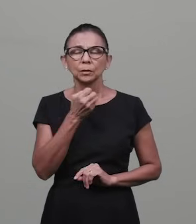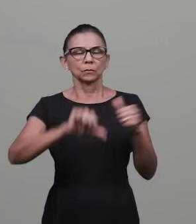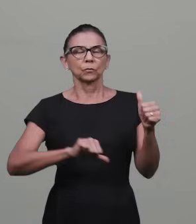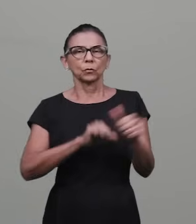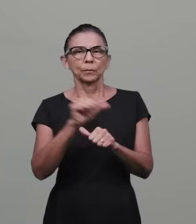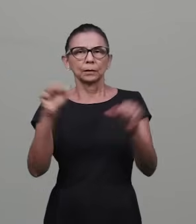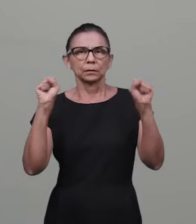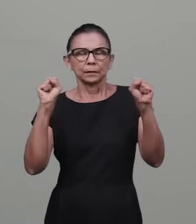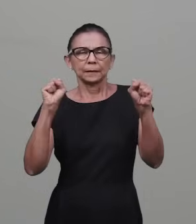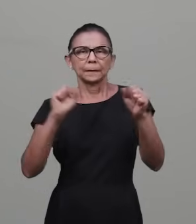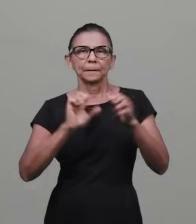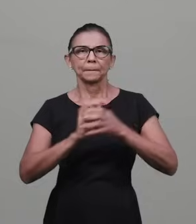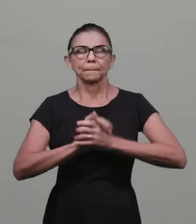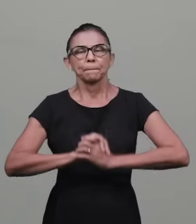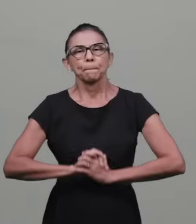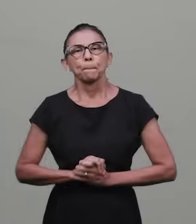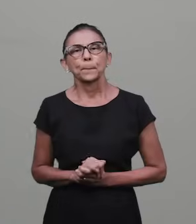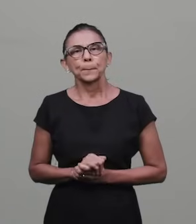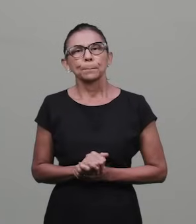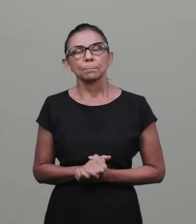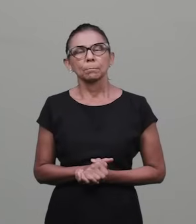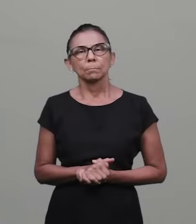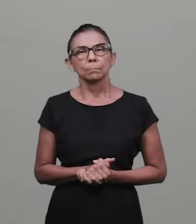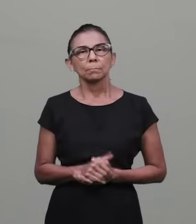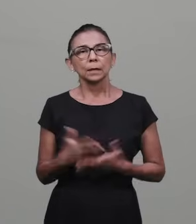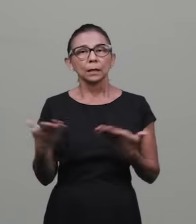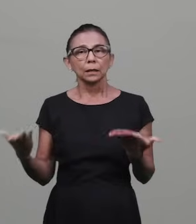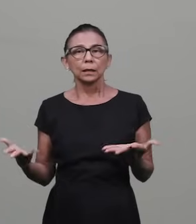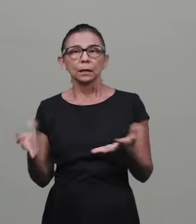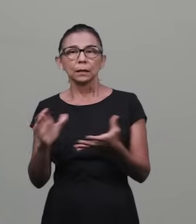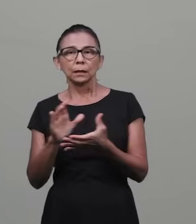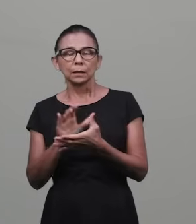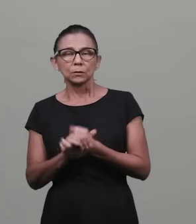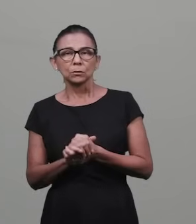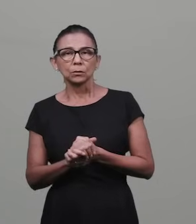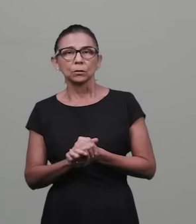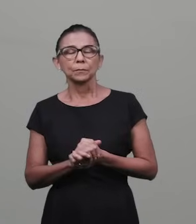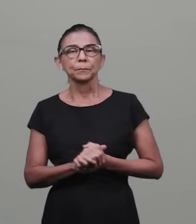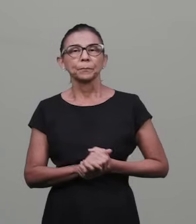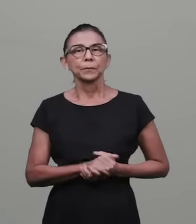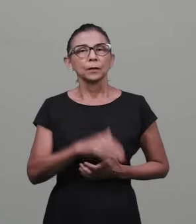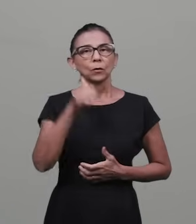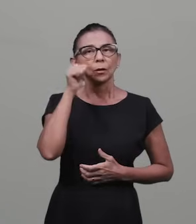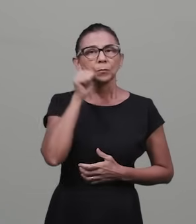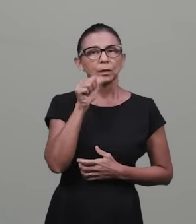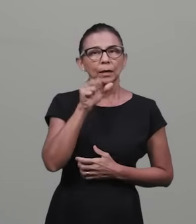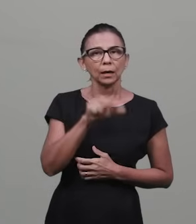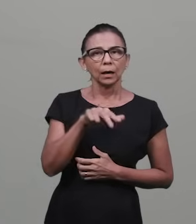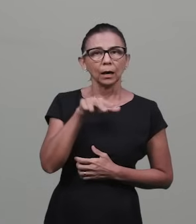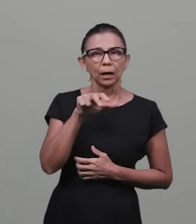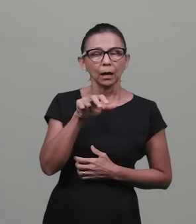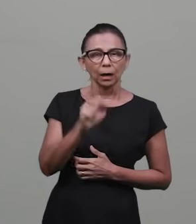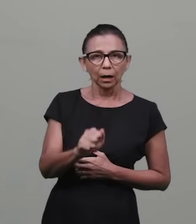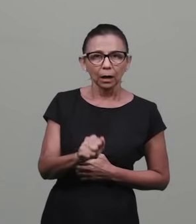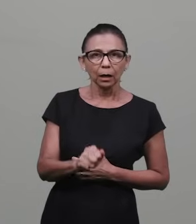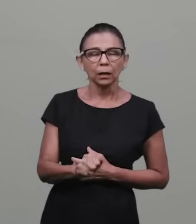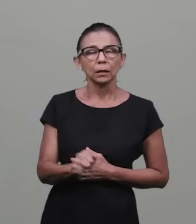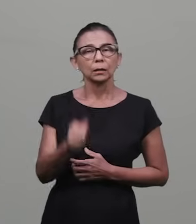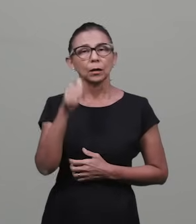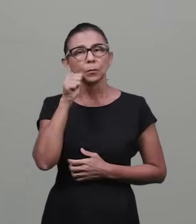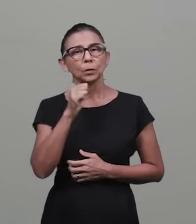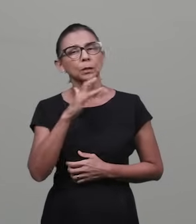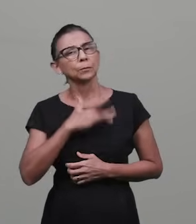mulher amorosa, que vamos dizer assim, ela também foi uma viúva. Essa foi uma viúva também, que